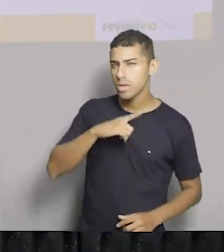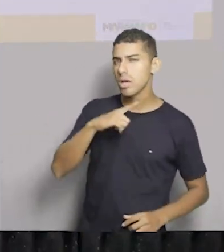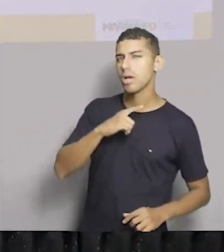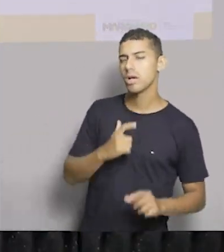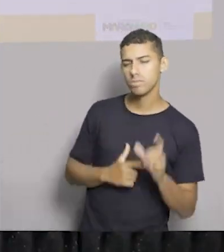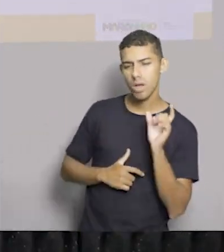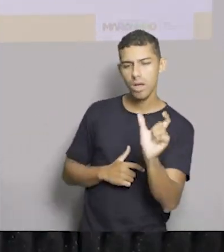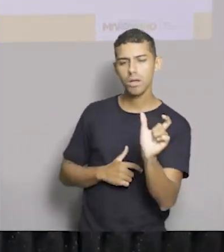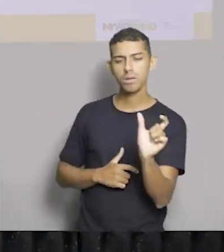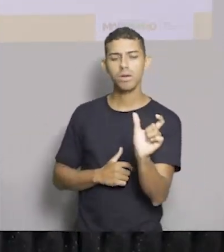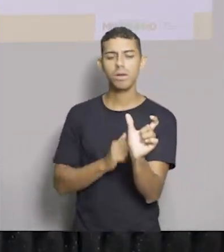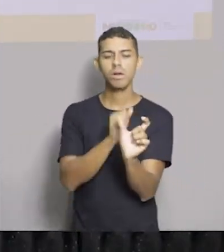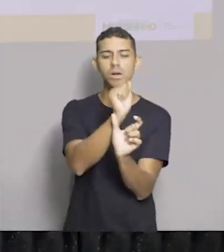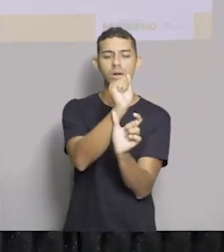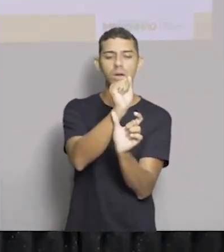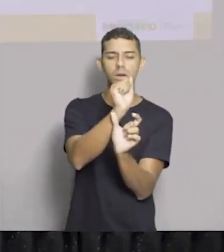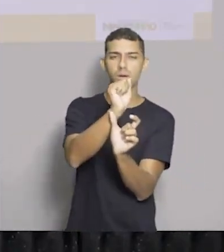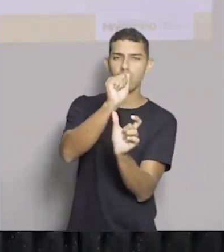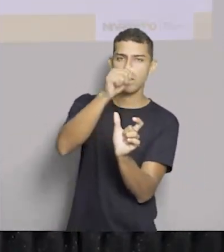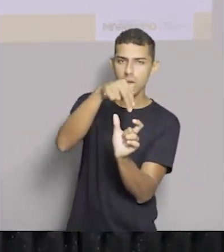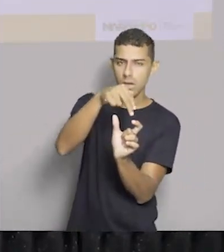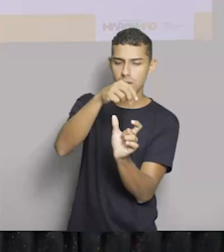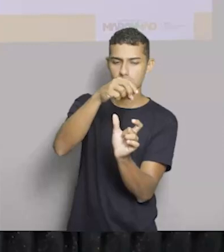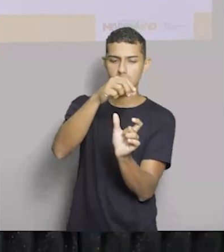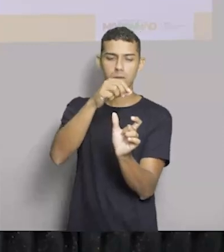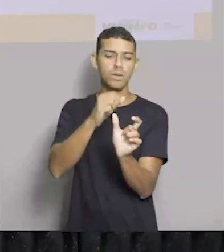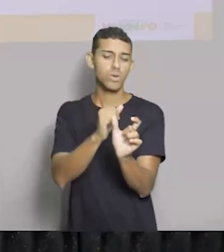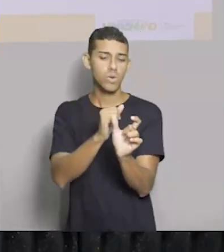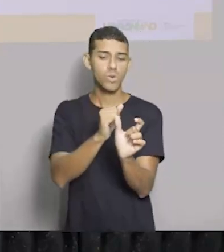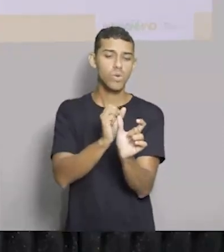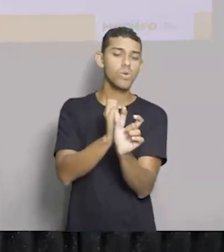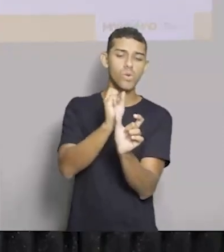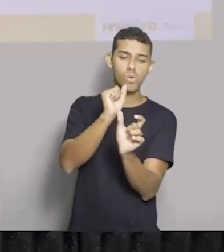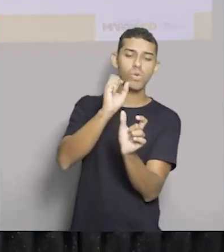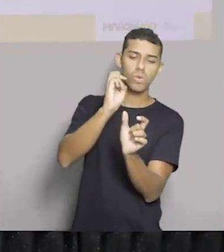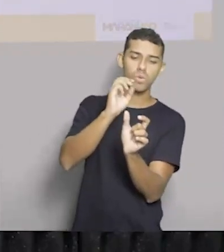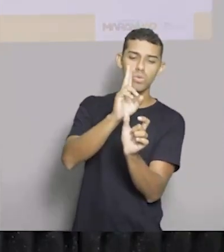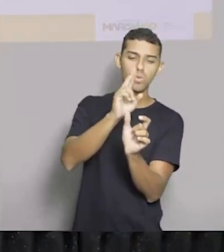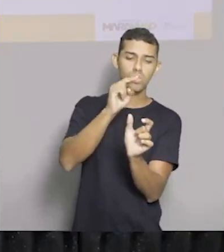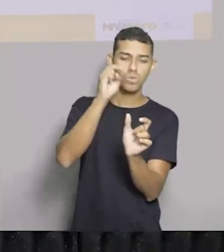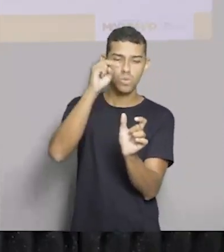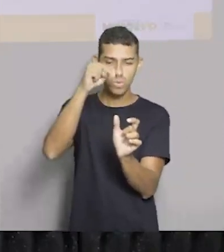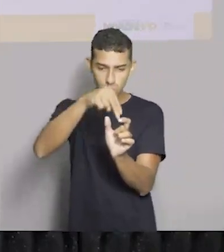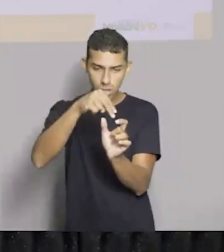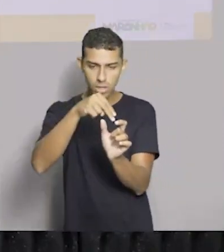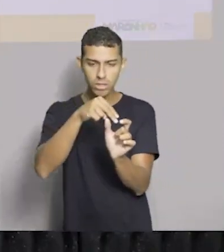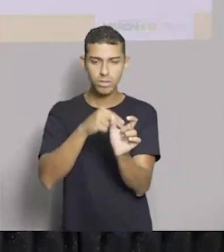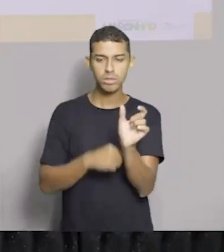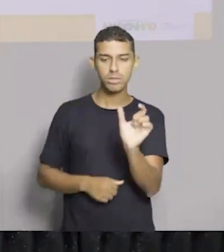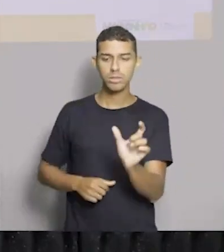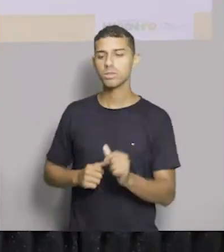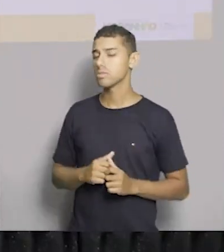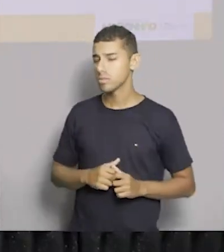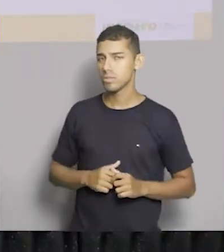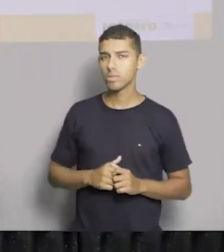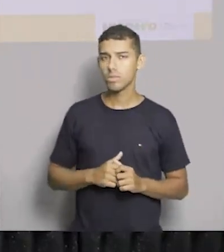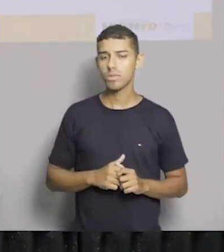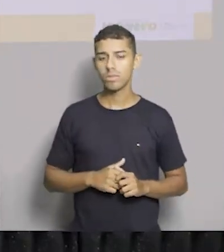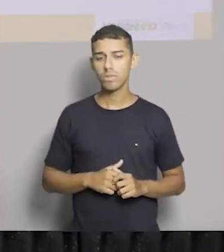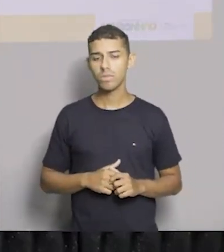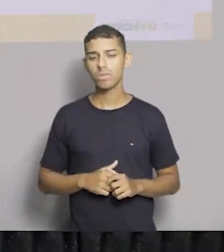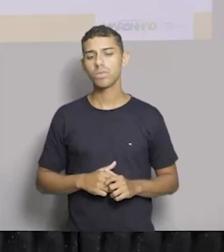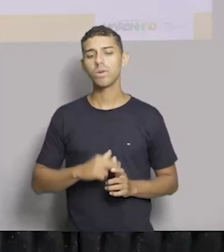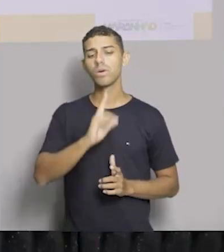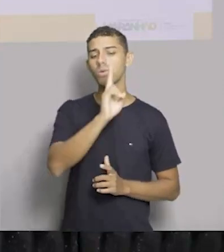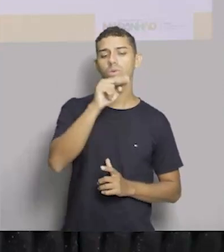começa com an, esse un é um prefixo que dá a ideia de negação. Unhappy é o